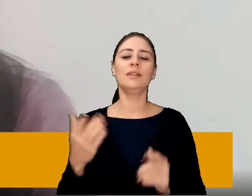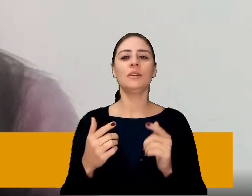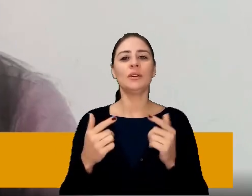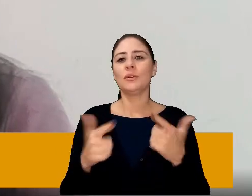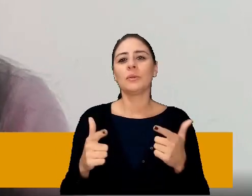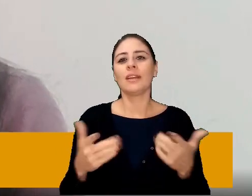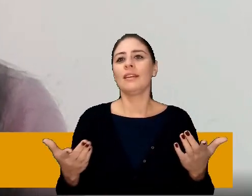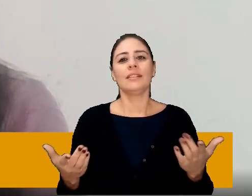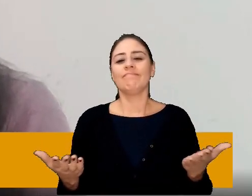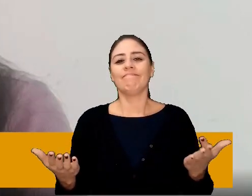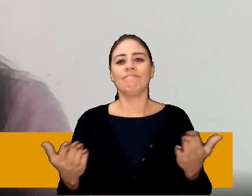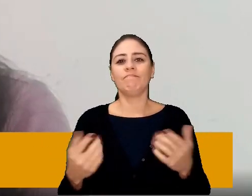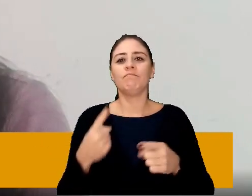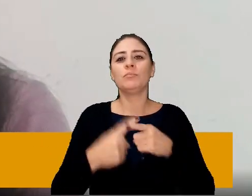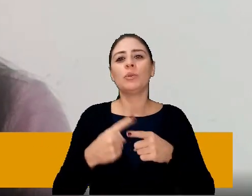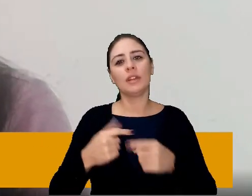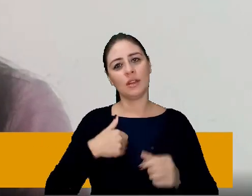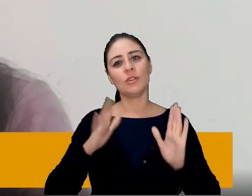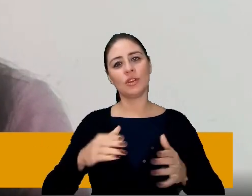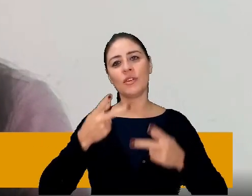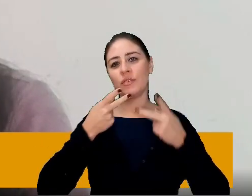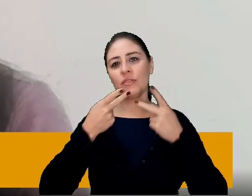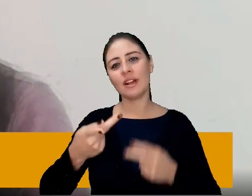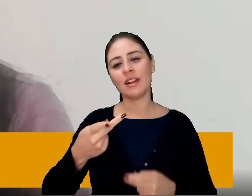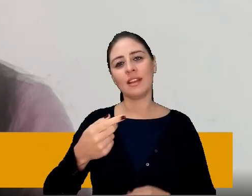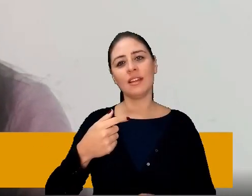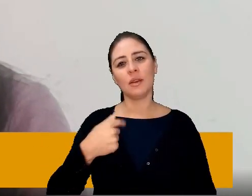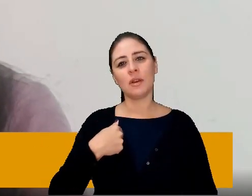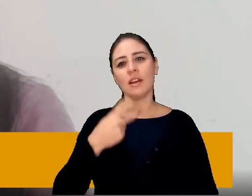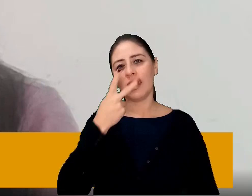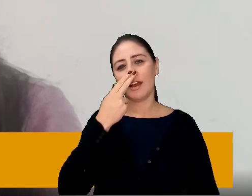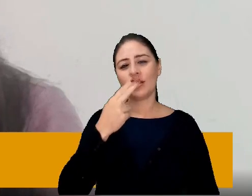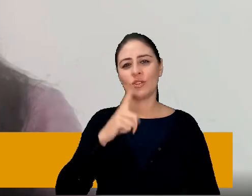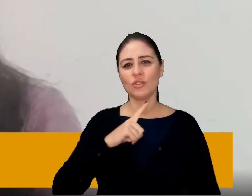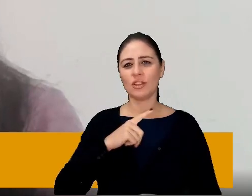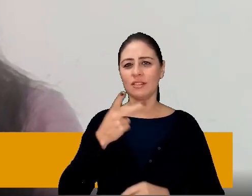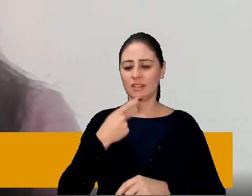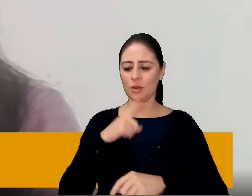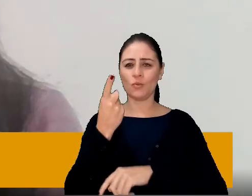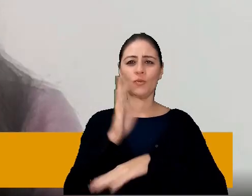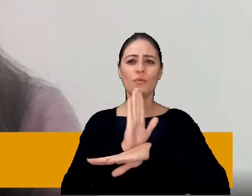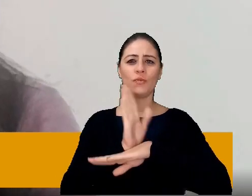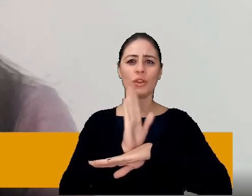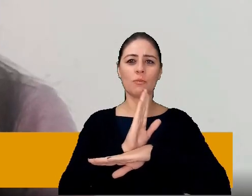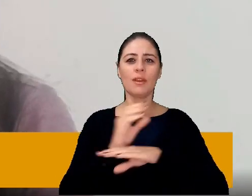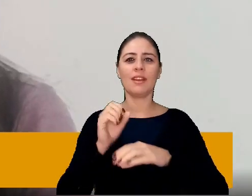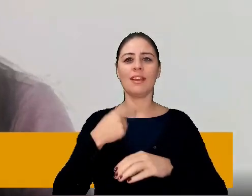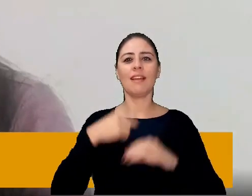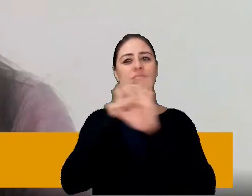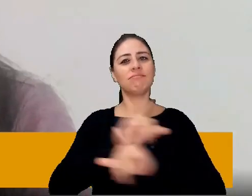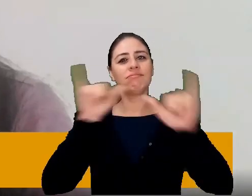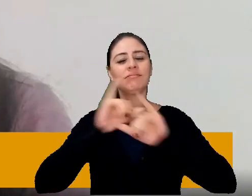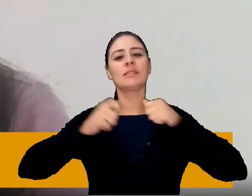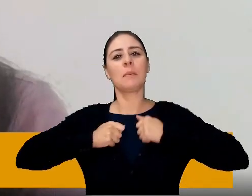tem essa... Porque, que nem eu falei, acho que eu tenho um pouco dessa fala no vídeo que eu fiz do lançamento da